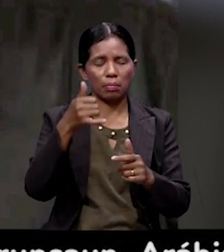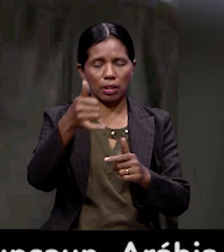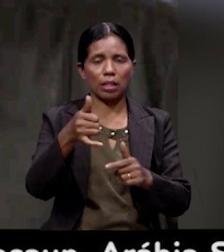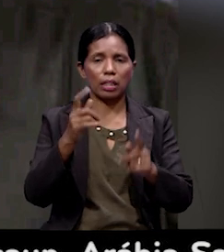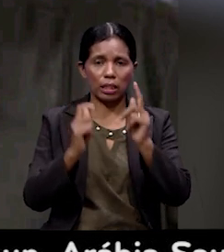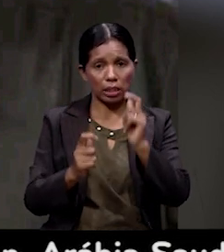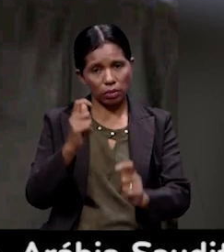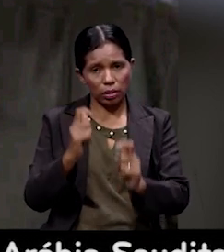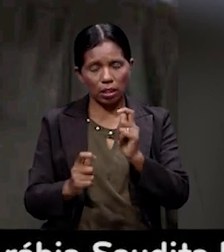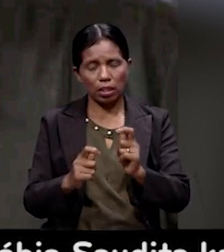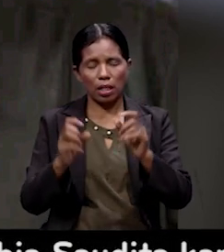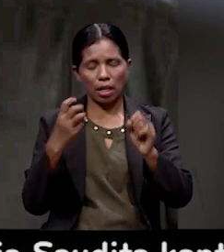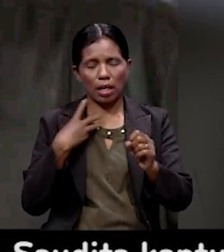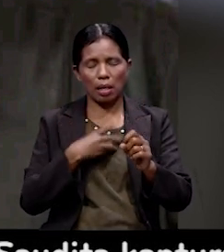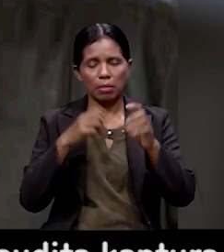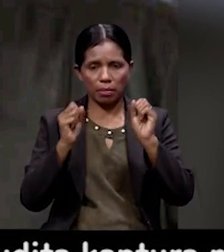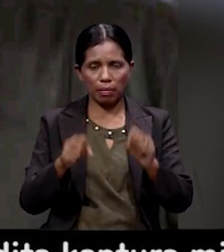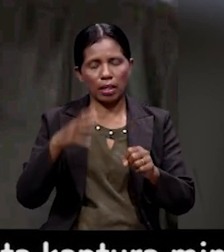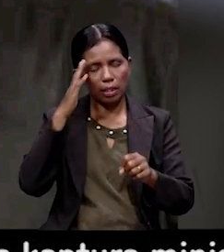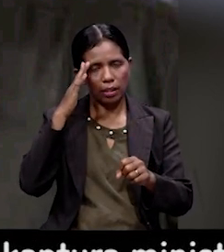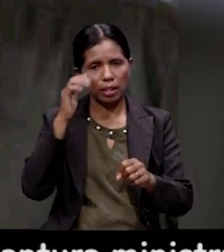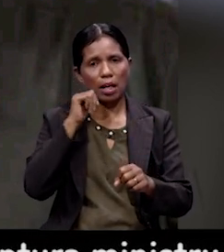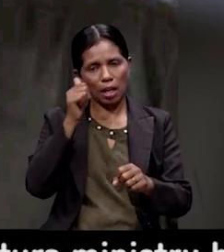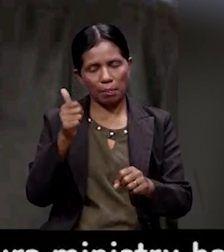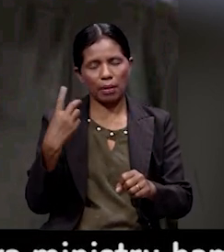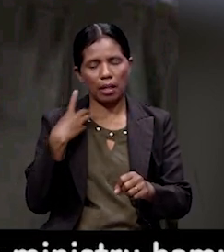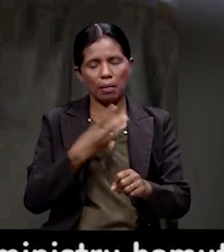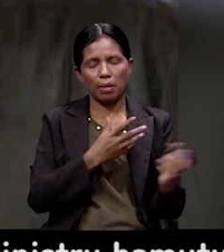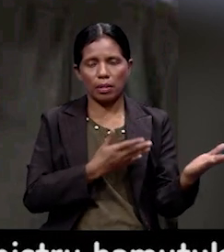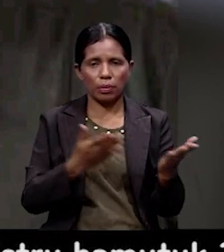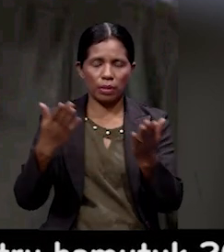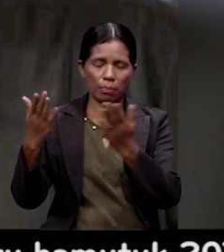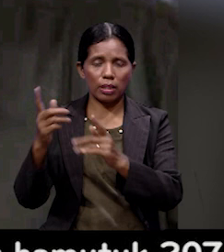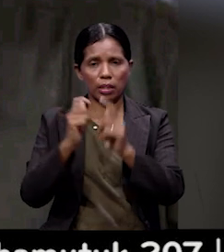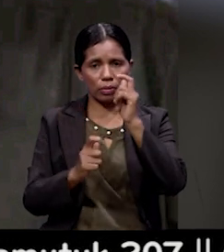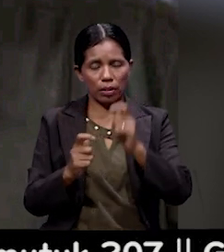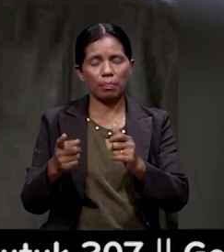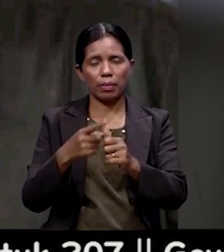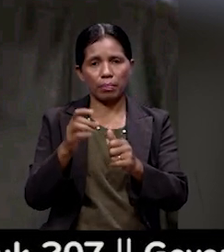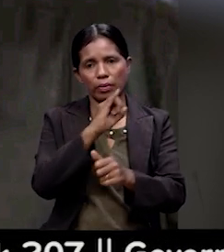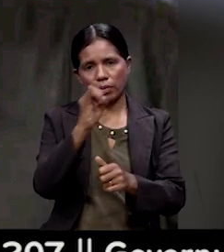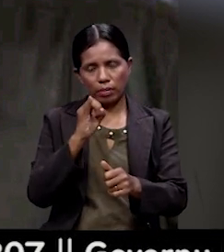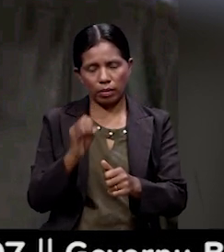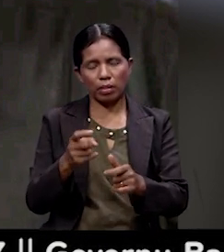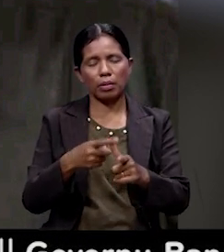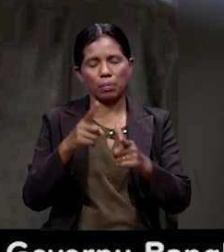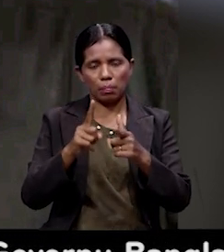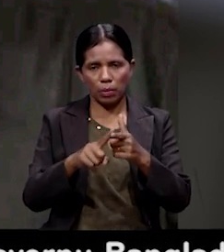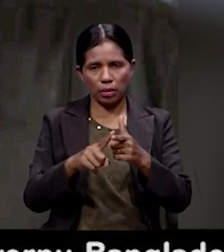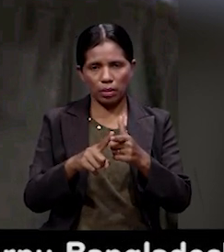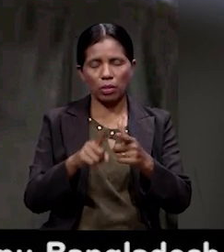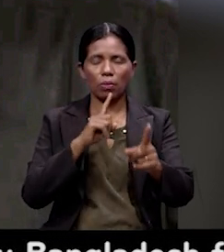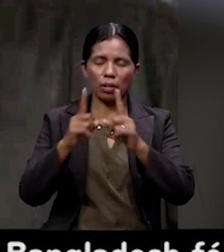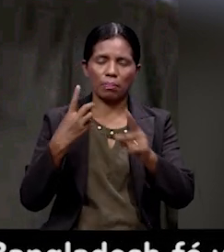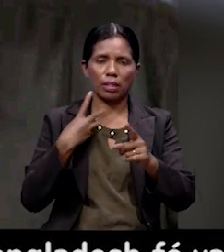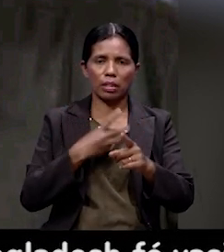tribunal pun, lihat kami pun kami punishment. Abang dasar saya bahaya primer interogatori, lepas itu primer interogatori ramai, ia respasi masih tidak pun. Hati